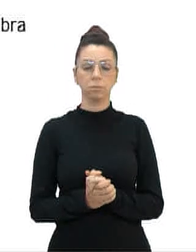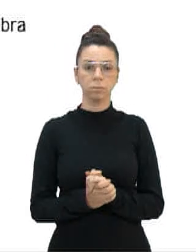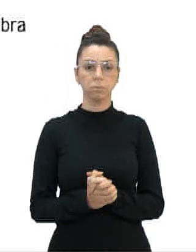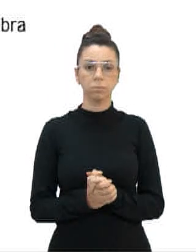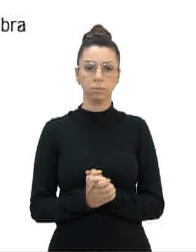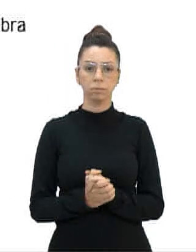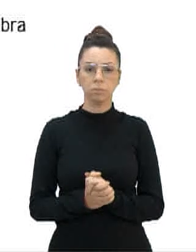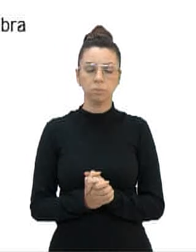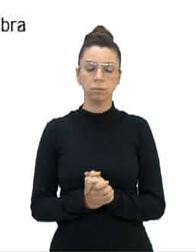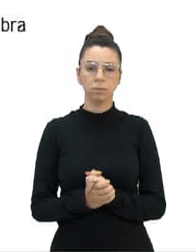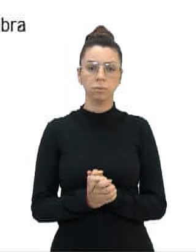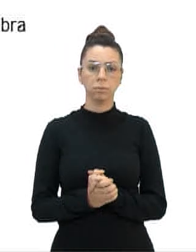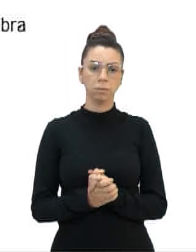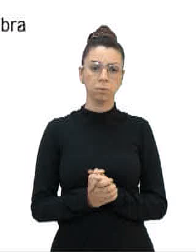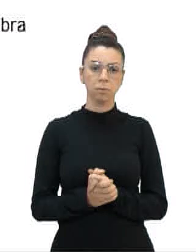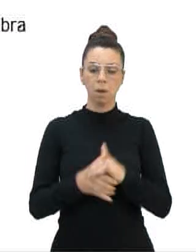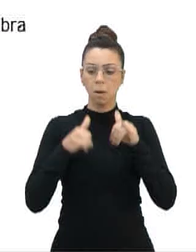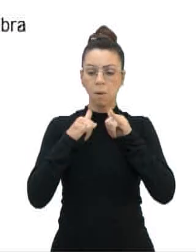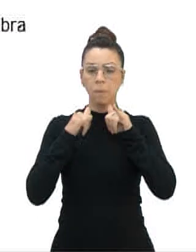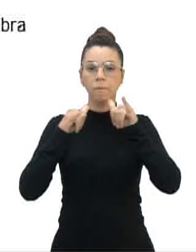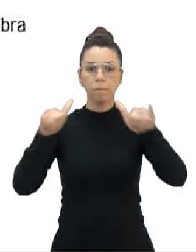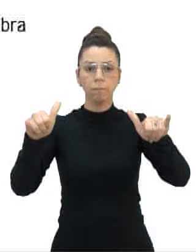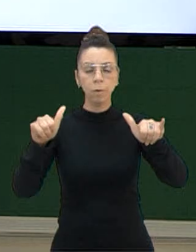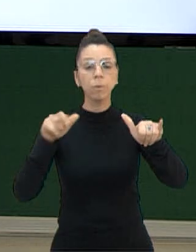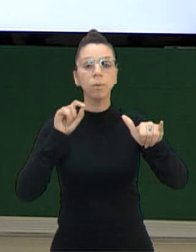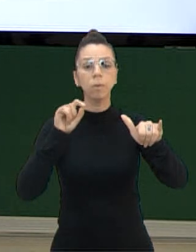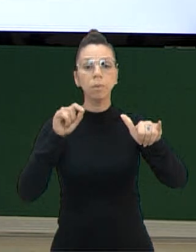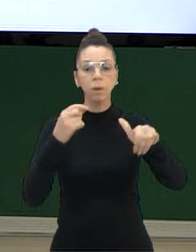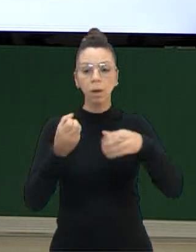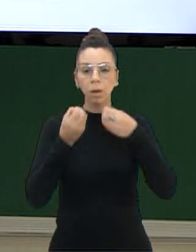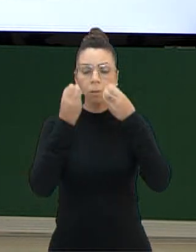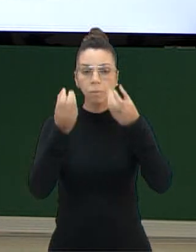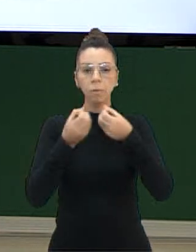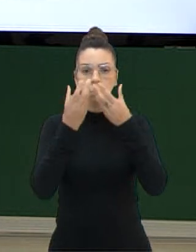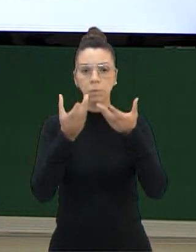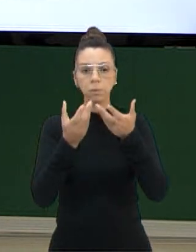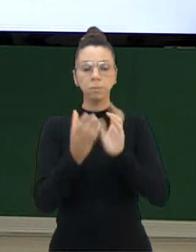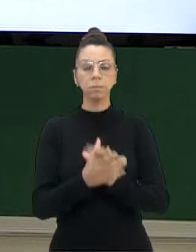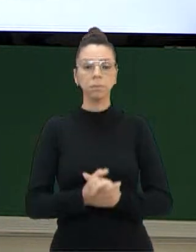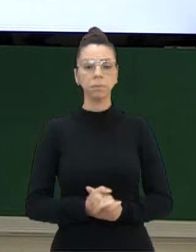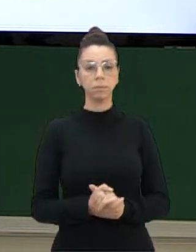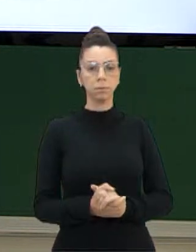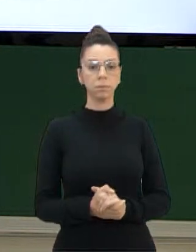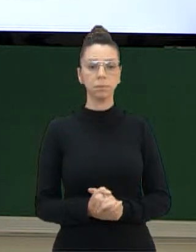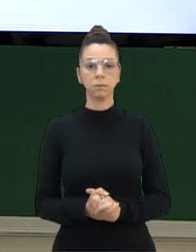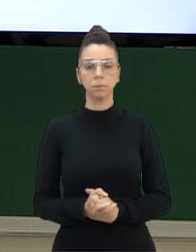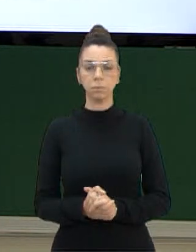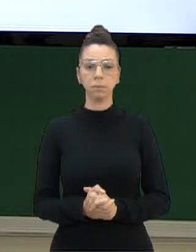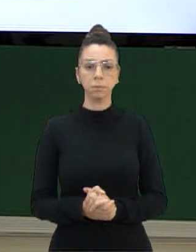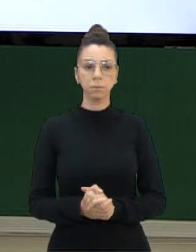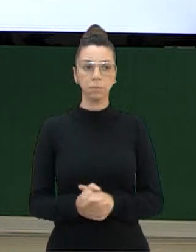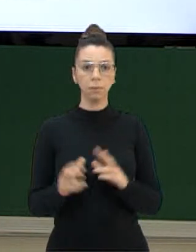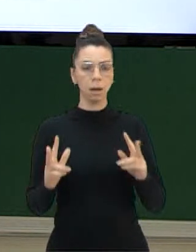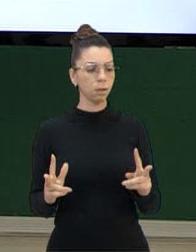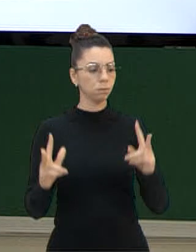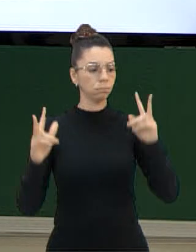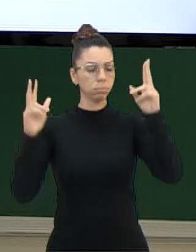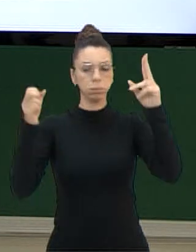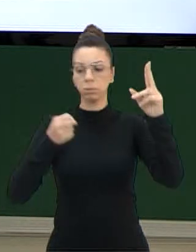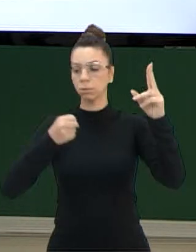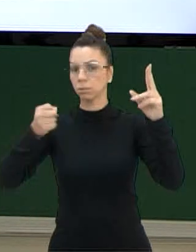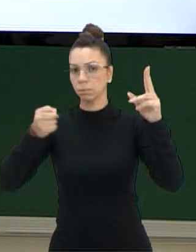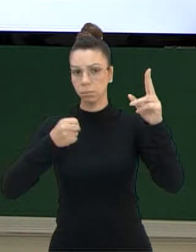Informativo, informar sobre algo ou sobre alguém, perfeito? Pois bem, aqui o fragmento do reportaje que